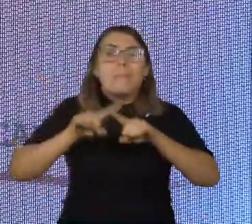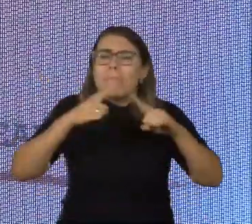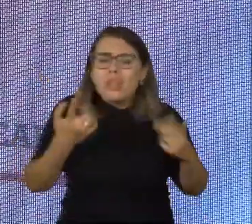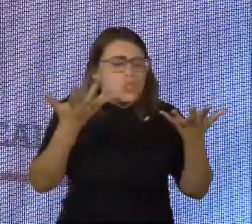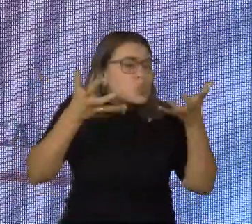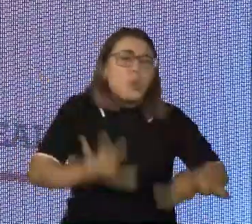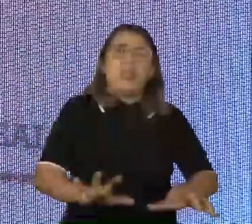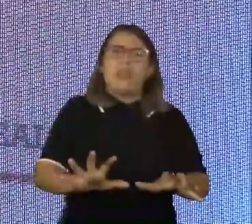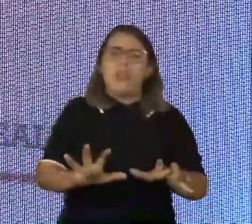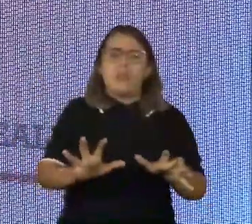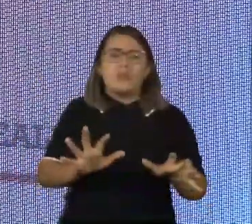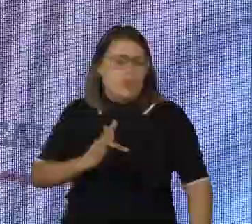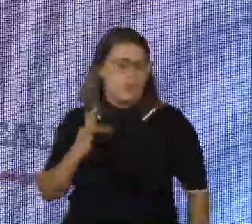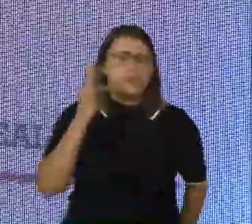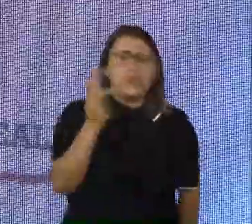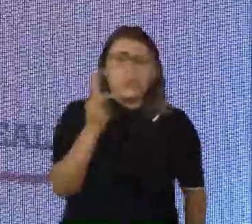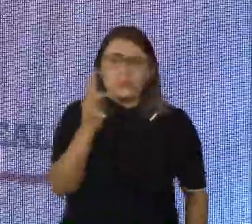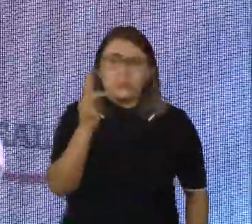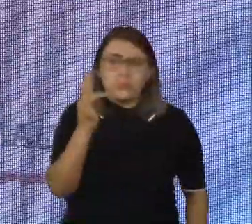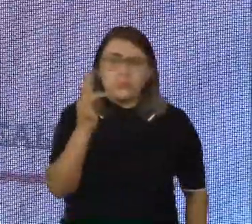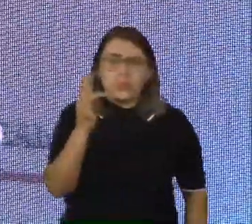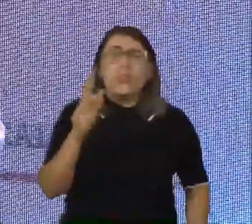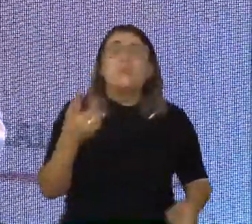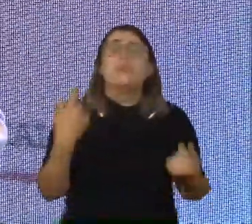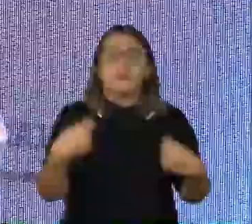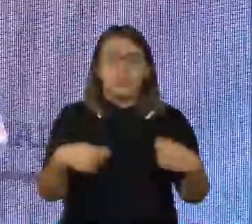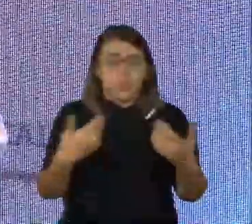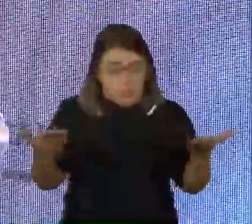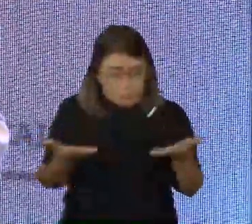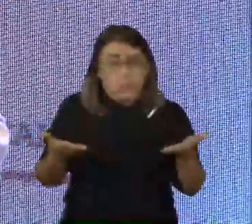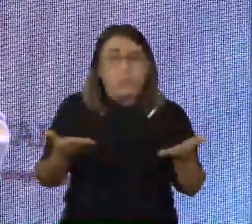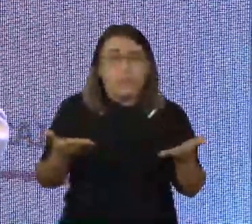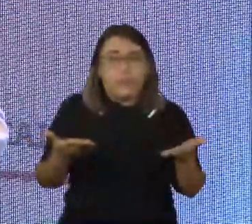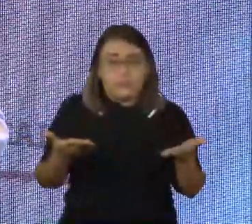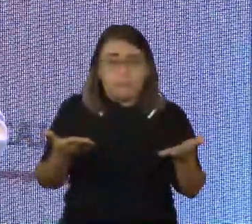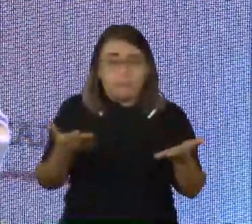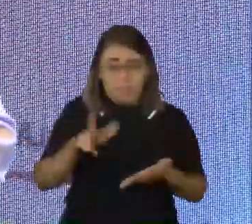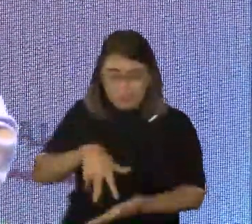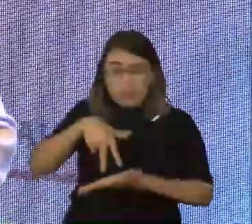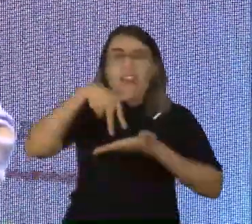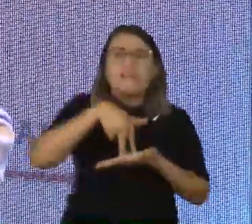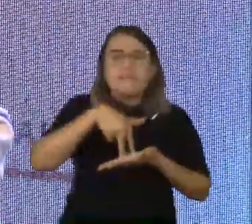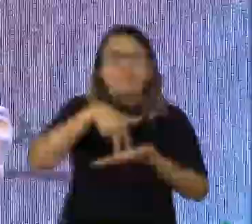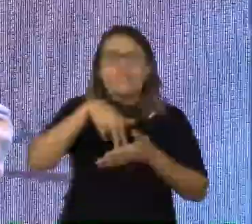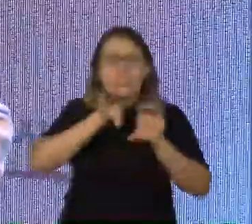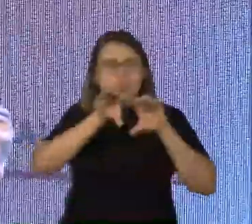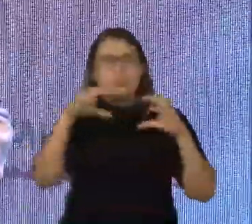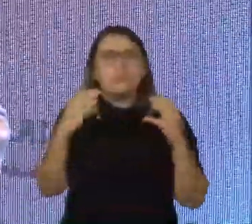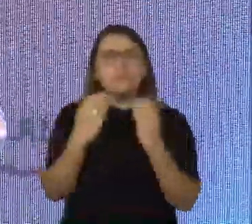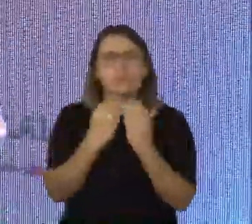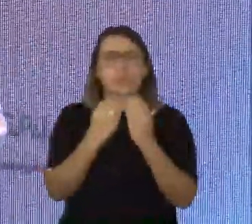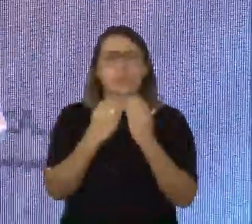de quem nós vamos ser daqui para frente. E é por isso que hoje eu estou aqui nesse congresso,